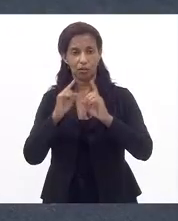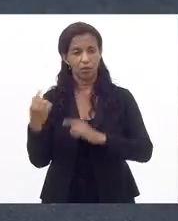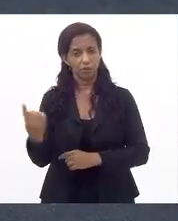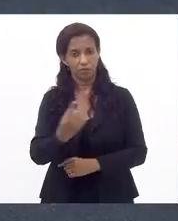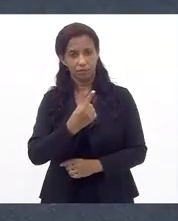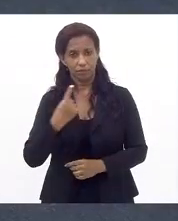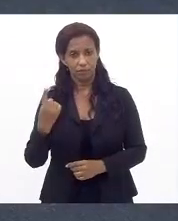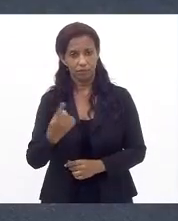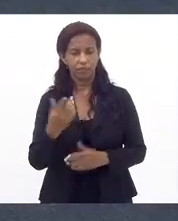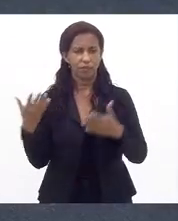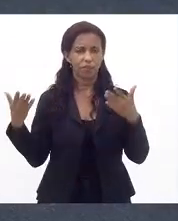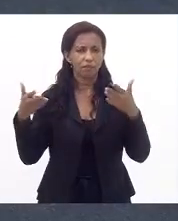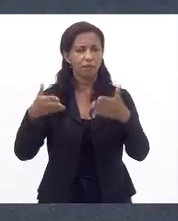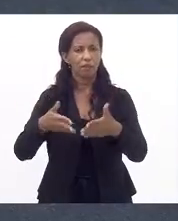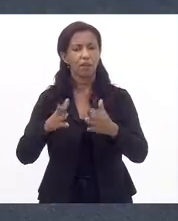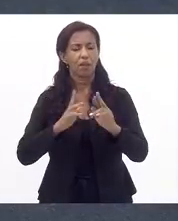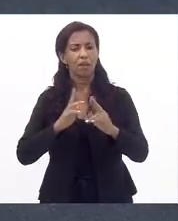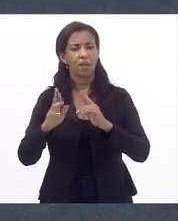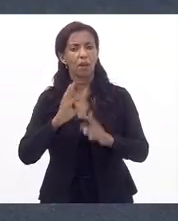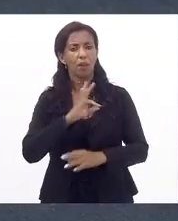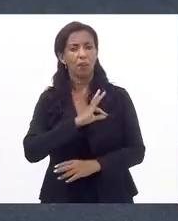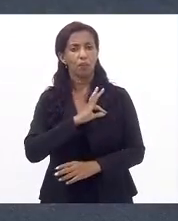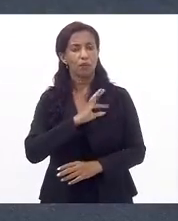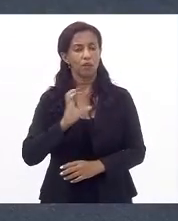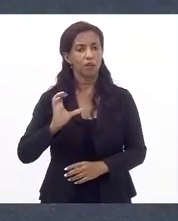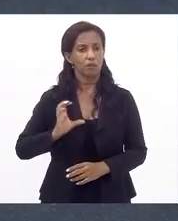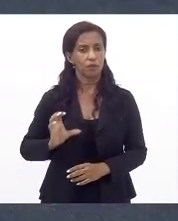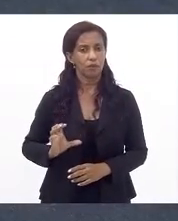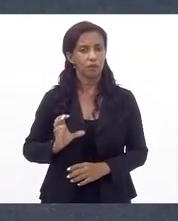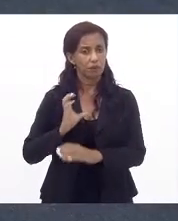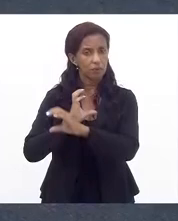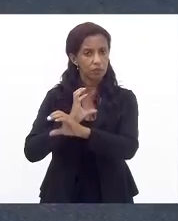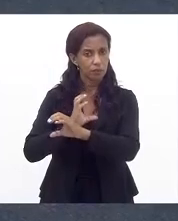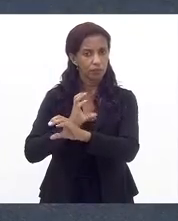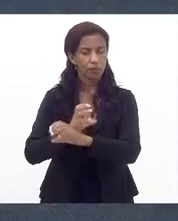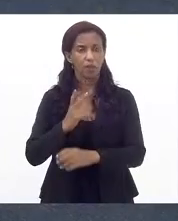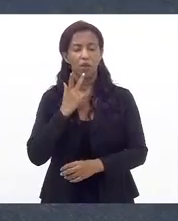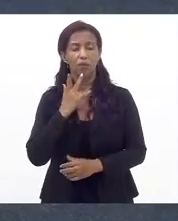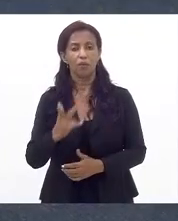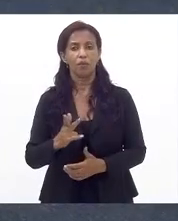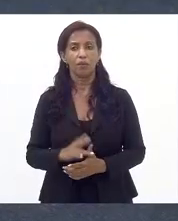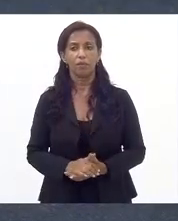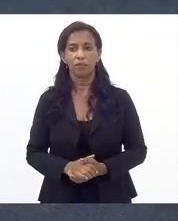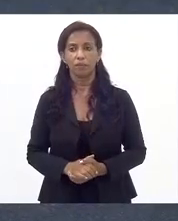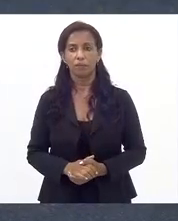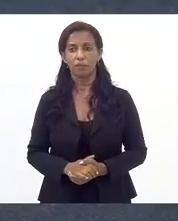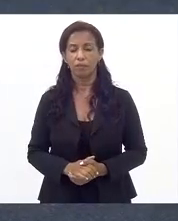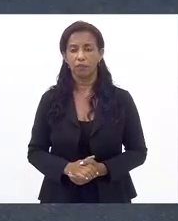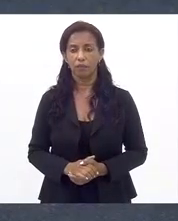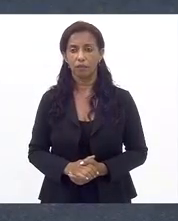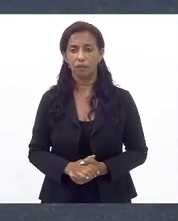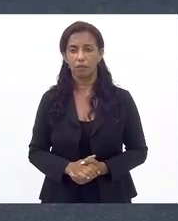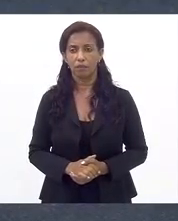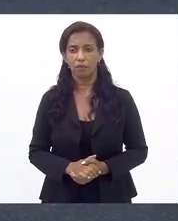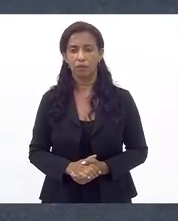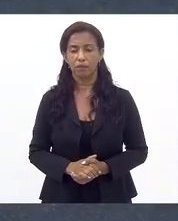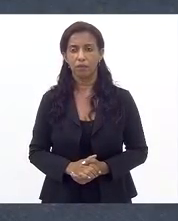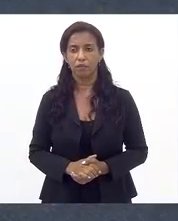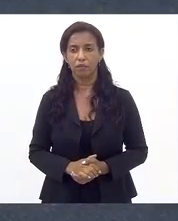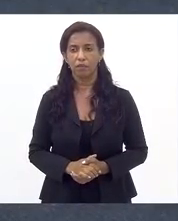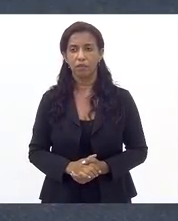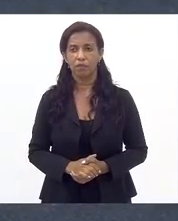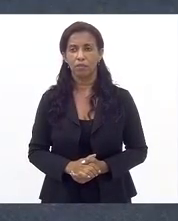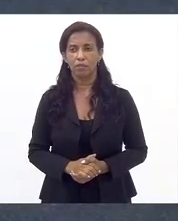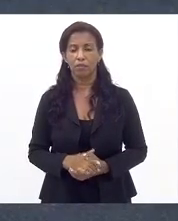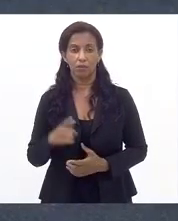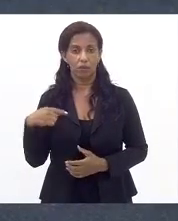conosco especificamente em relação aos policiais civis eu faço a seguinte é observação